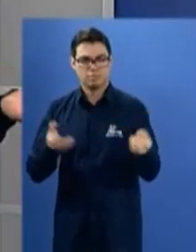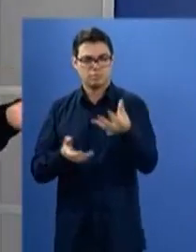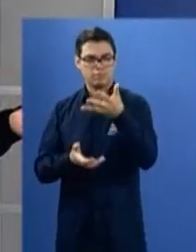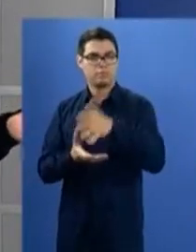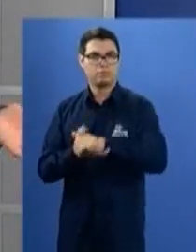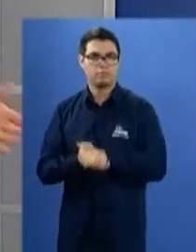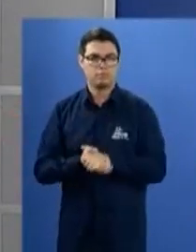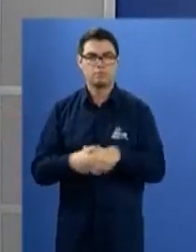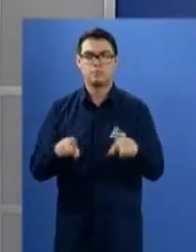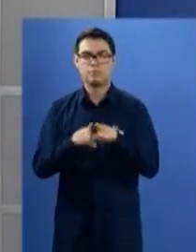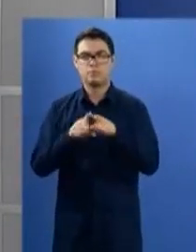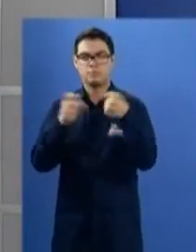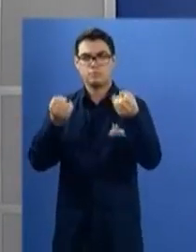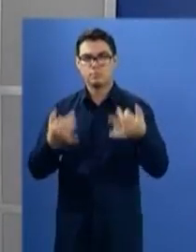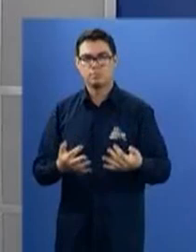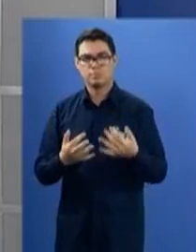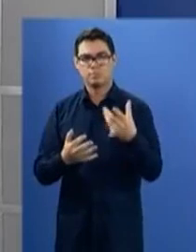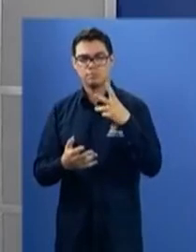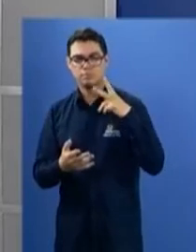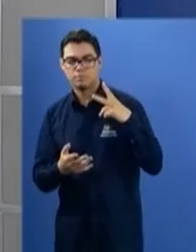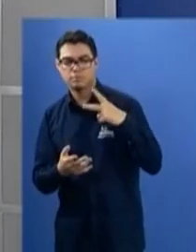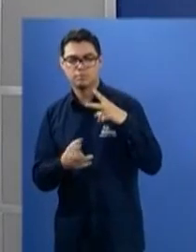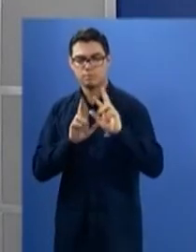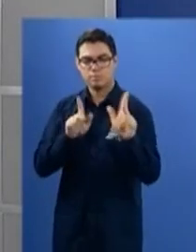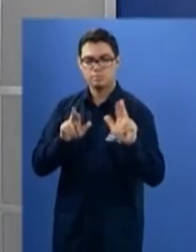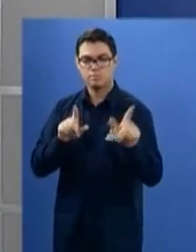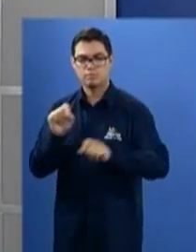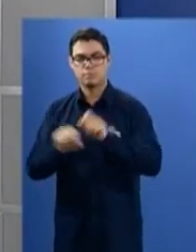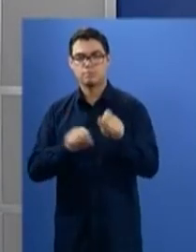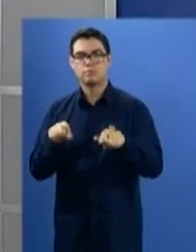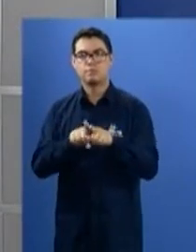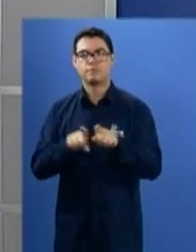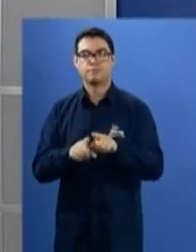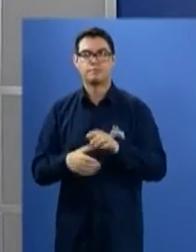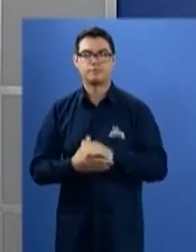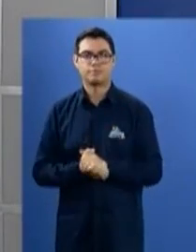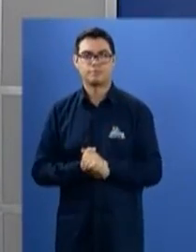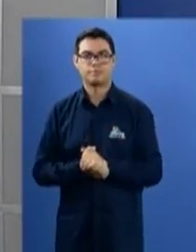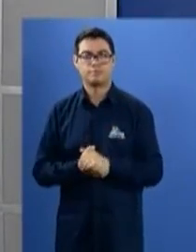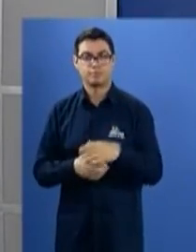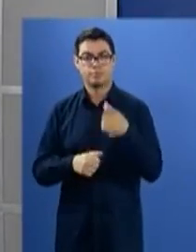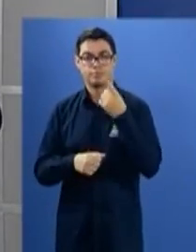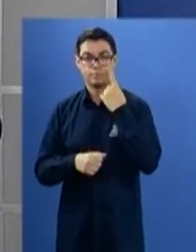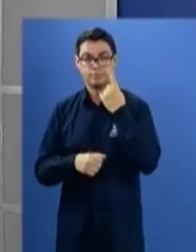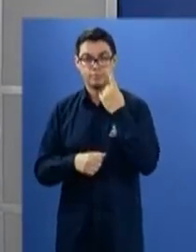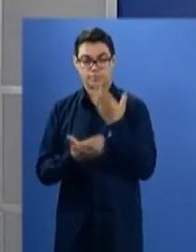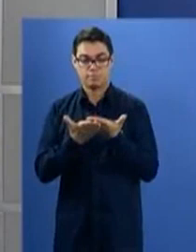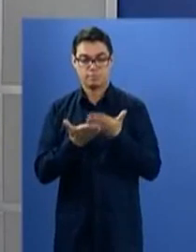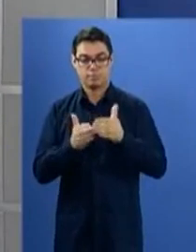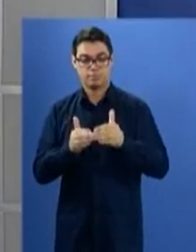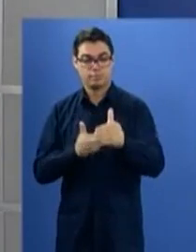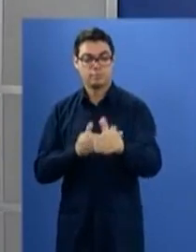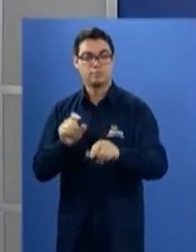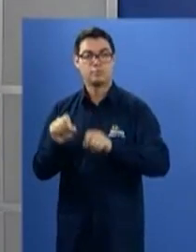as particularidades e as diferenças entre produtos e serviços. Nessa aula, nós entraremos um pouco mais a fundo